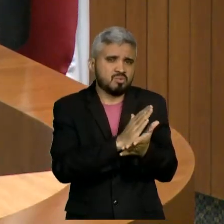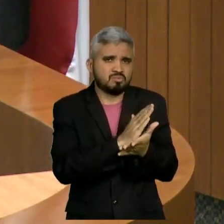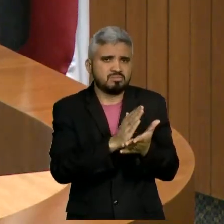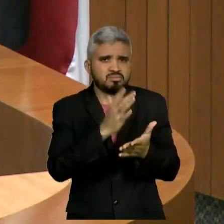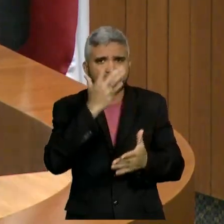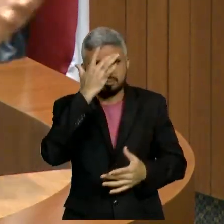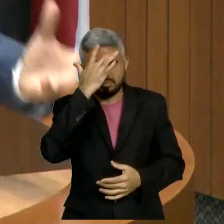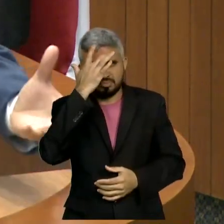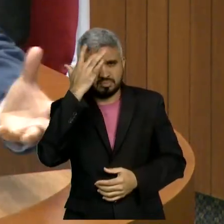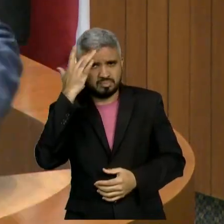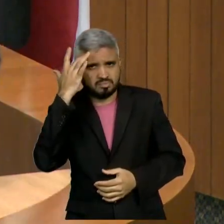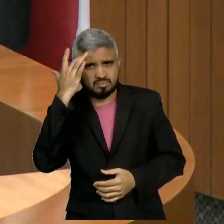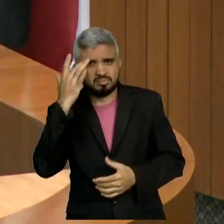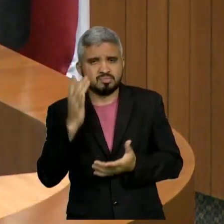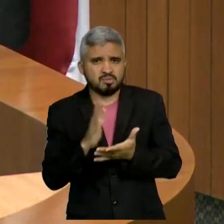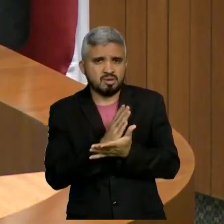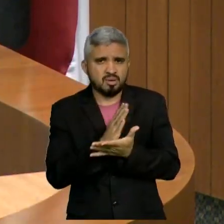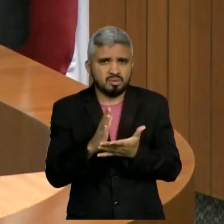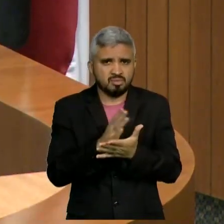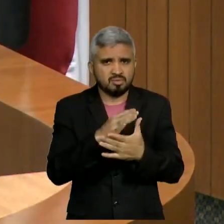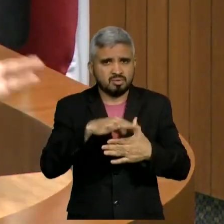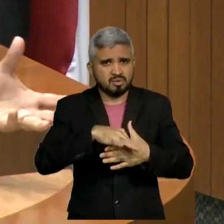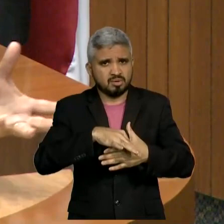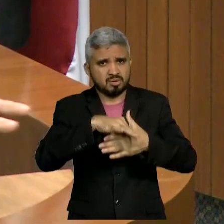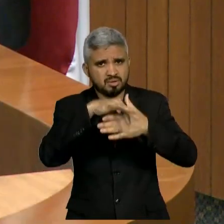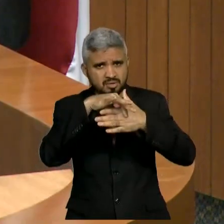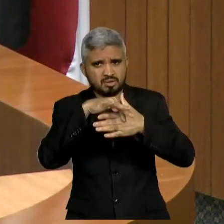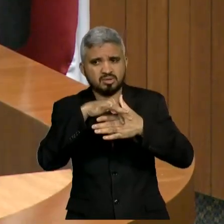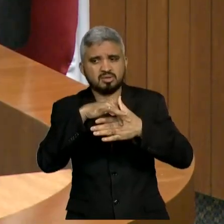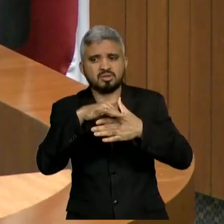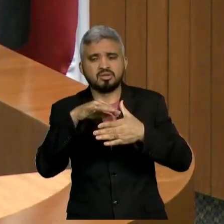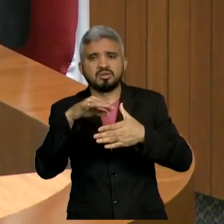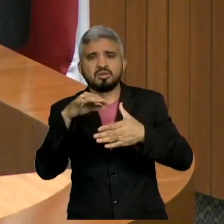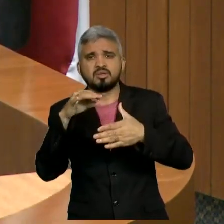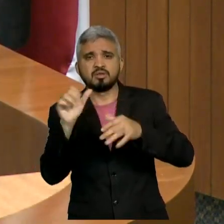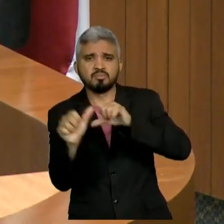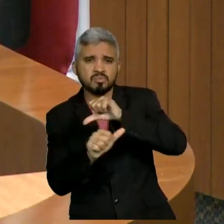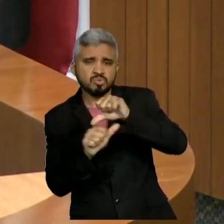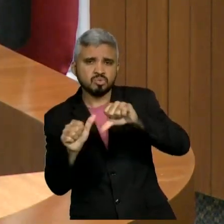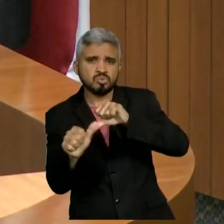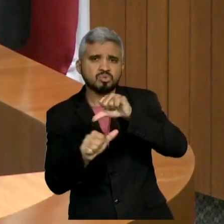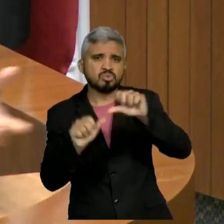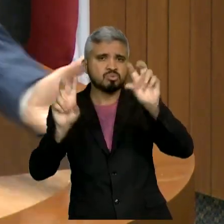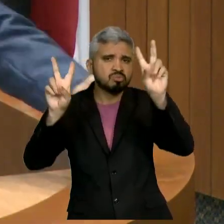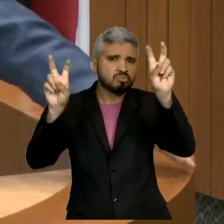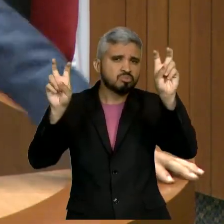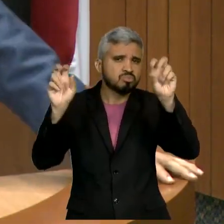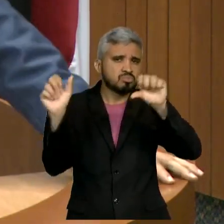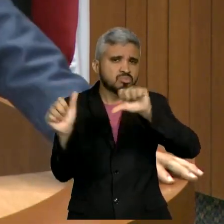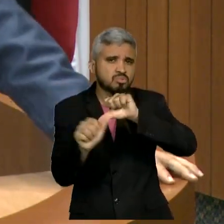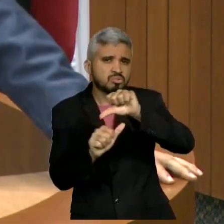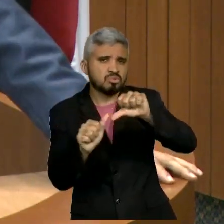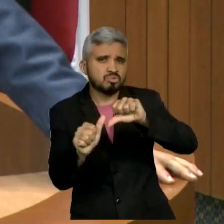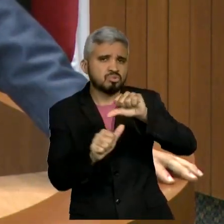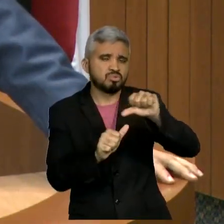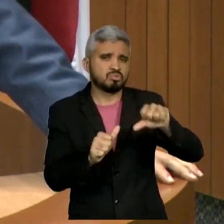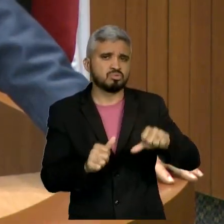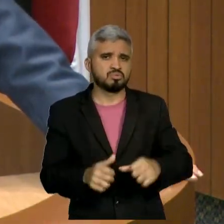interpretações, algumas autoridades que desvirtuam os fatos e interpretam o seu bel